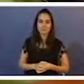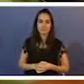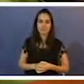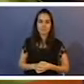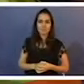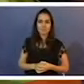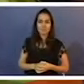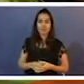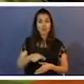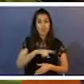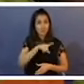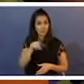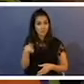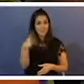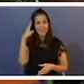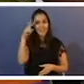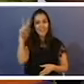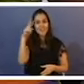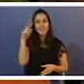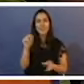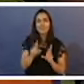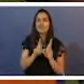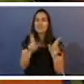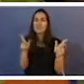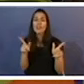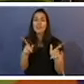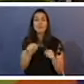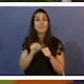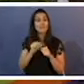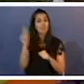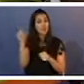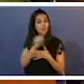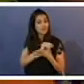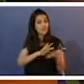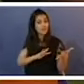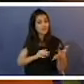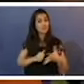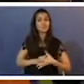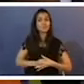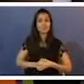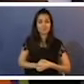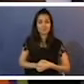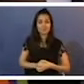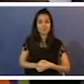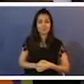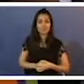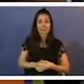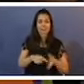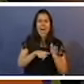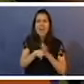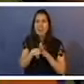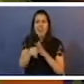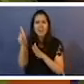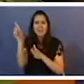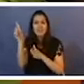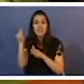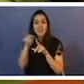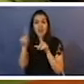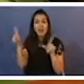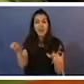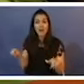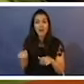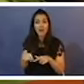e vocês vão ter que lembrar desses diferenciais agora para fazer essa atividade Analise a obra de arte